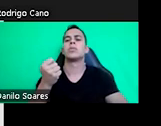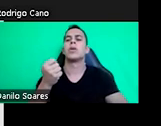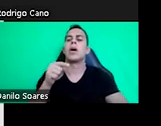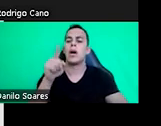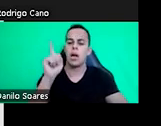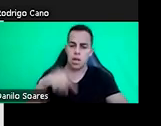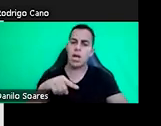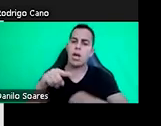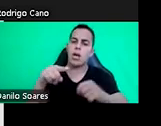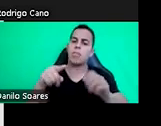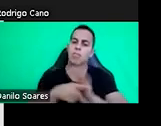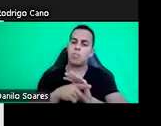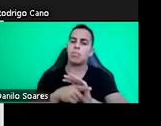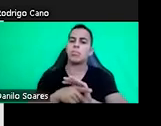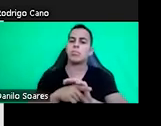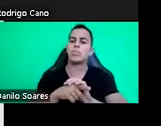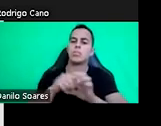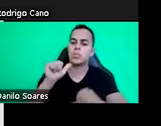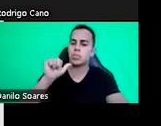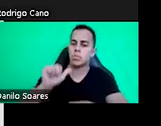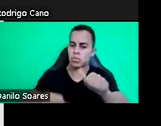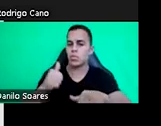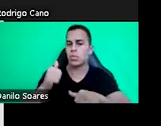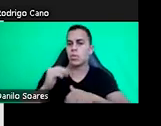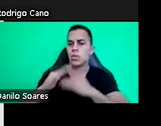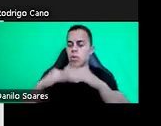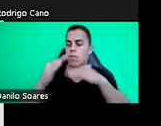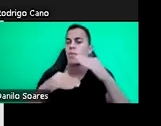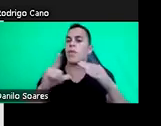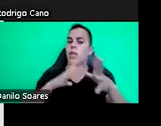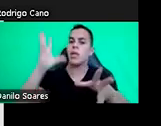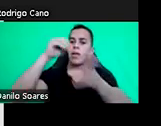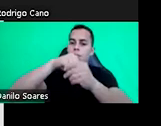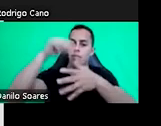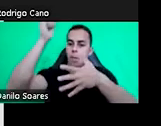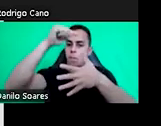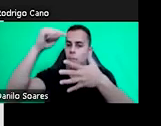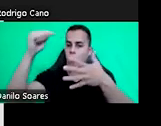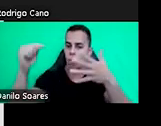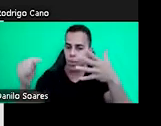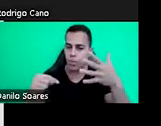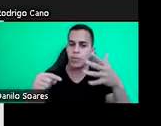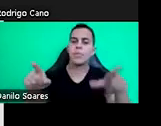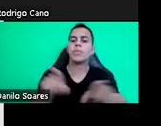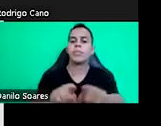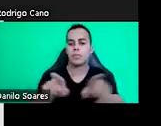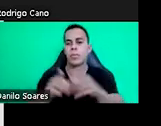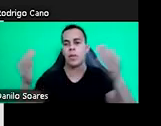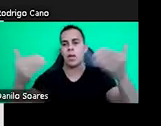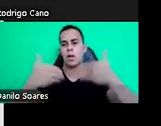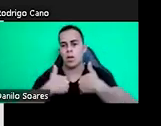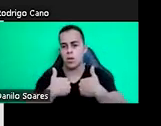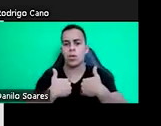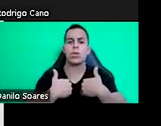do neurodesenvolvimento abarca todas essas condições que estão listadas aqui, incluindo transtorno do espectro autista,